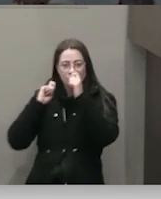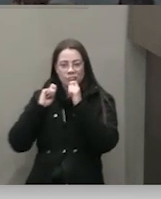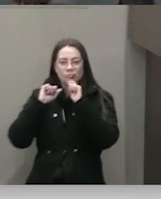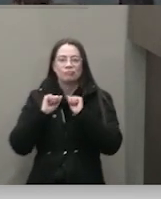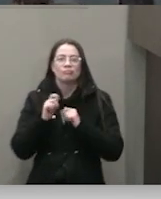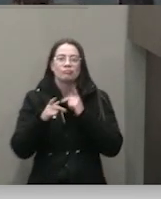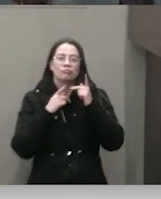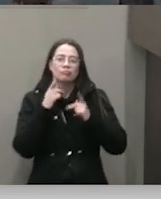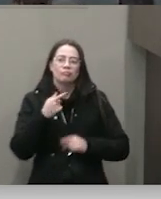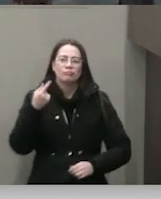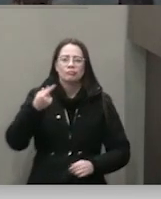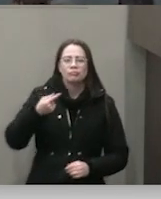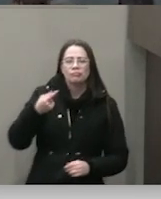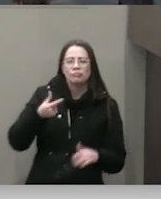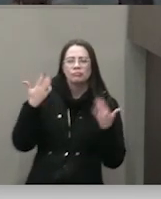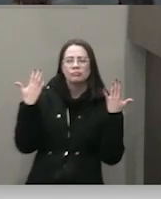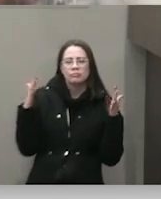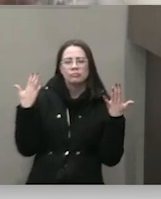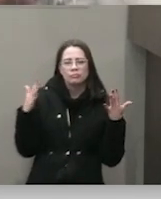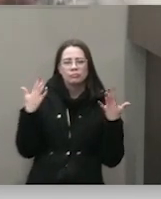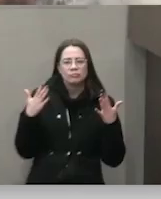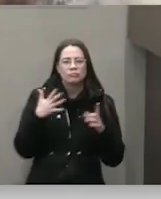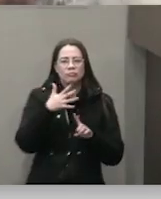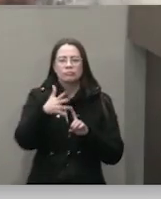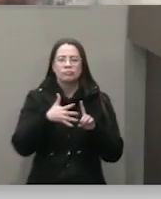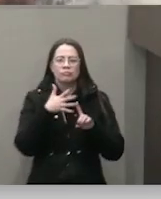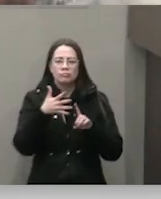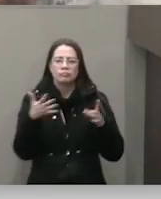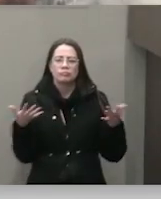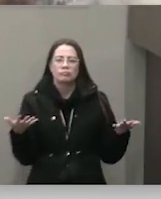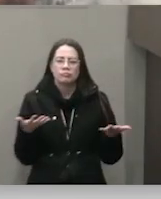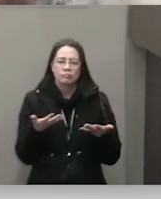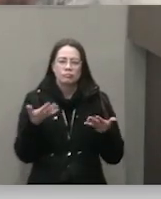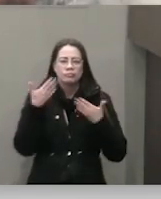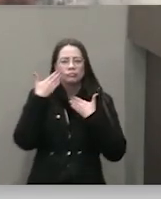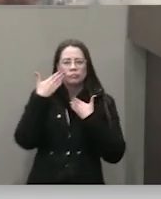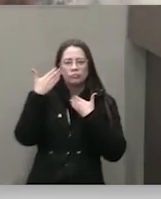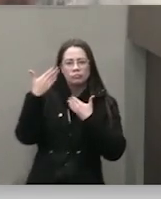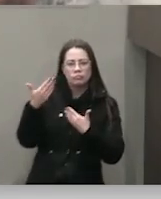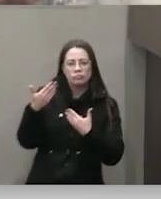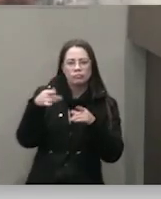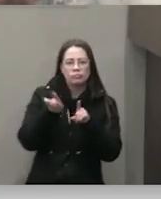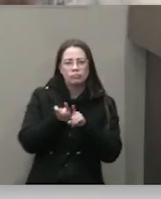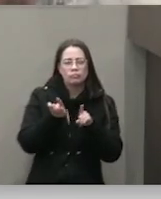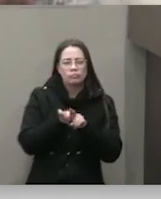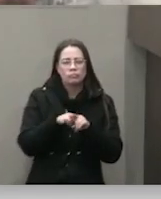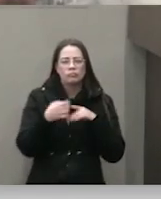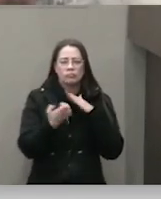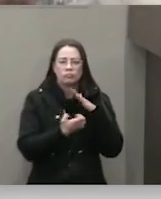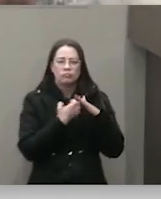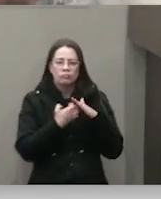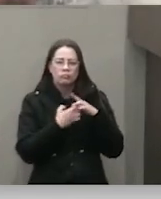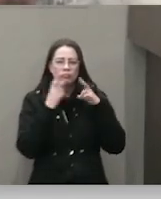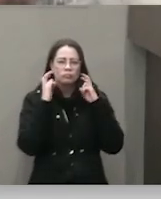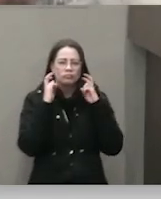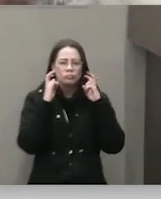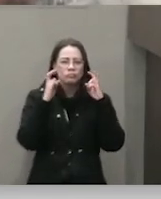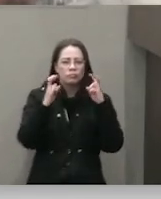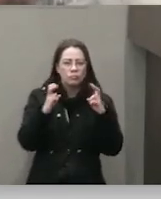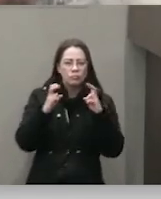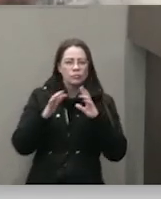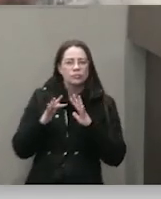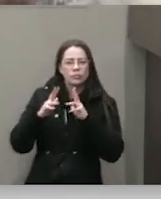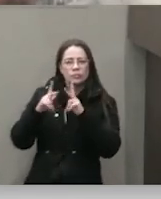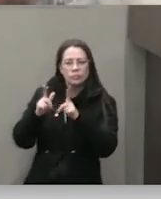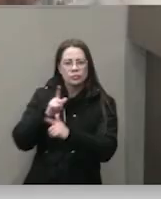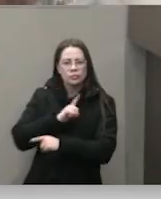Gil, primeiramente quero lhe parabenizar pelo seu grande expediente, agradecer à empresa de transporte, às empresas